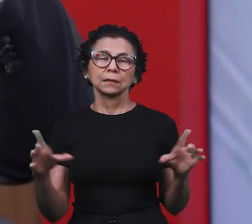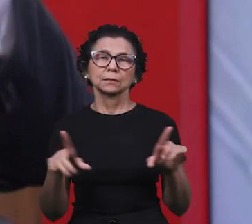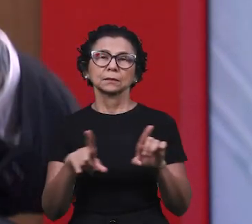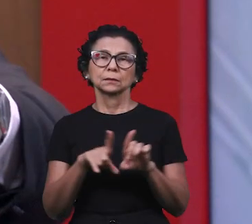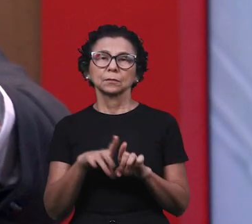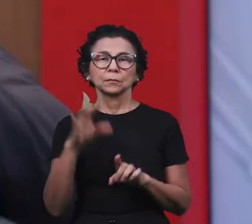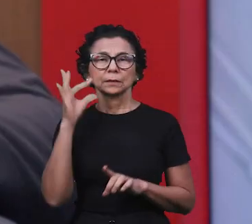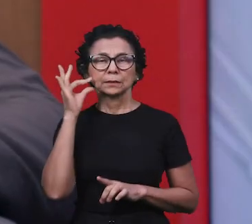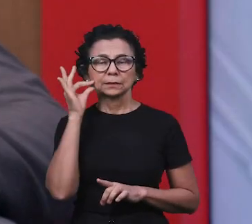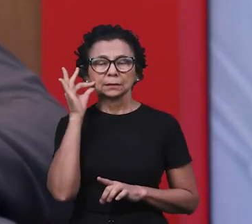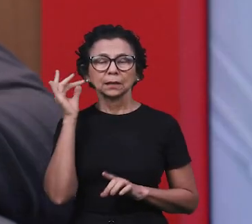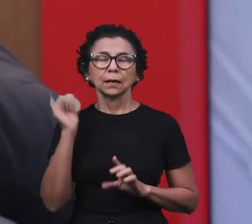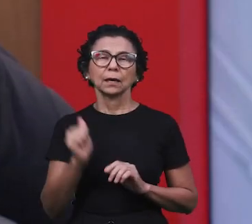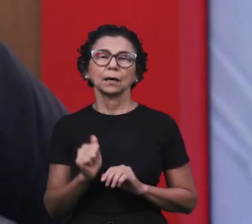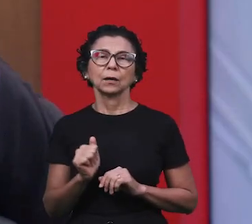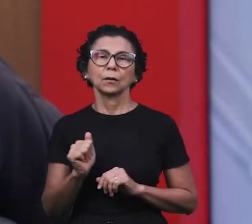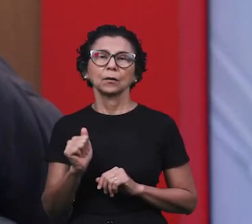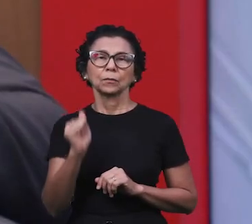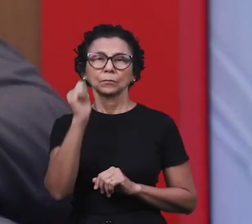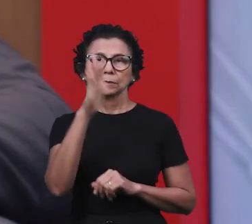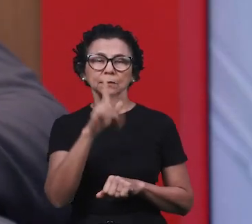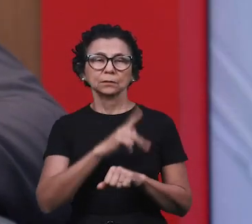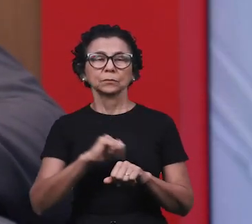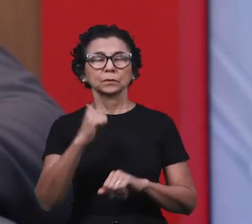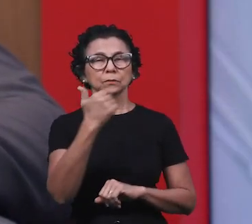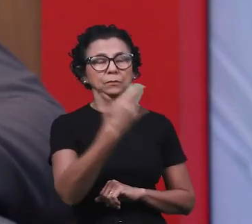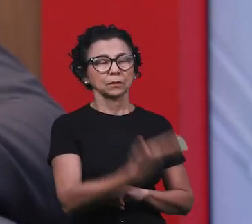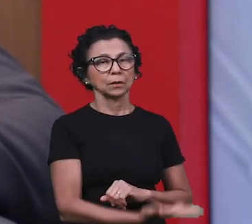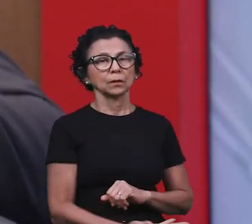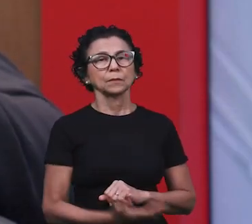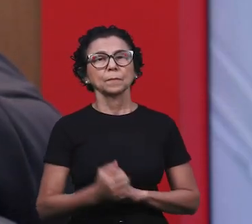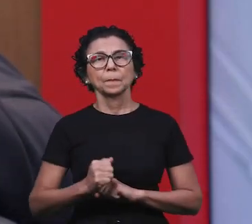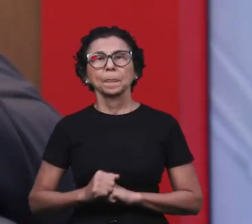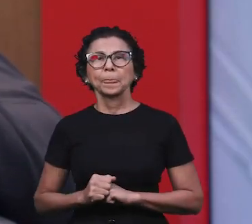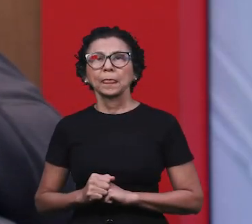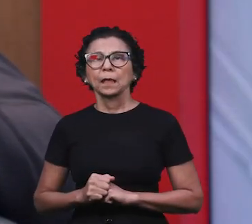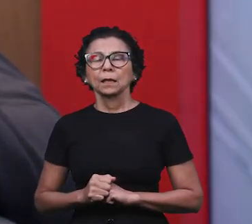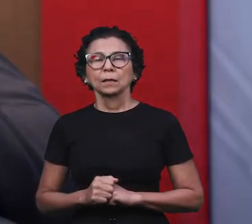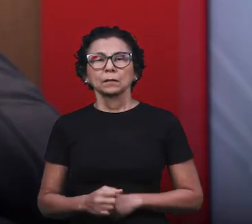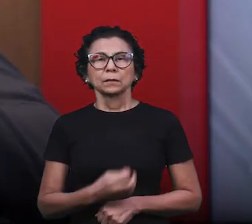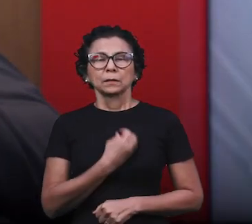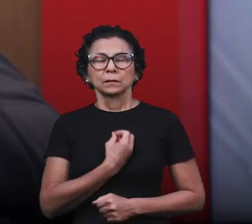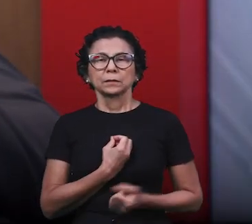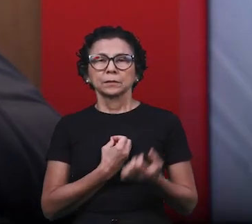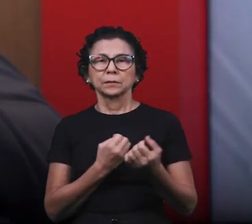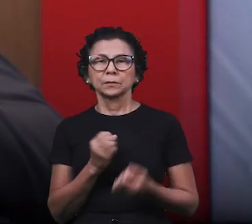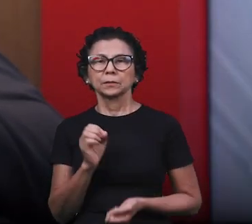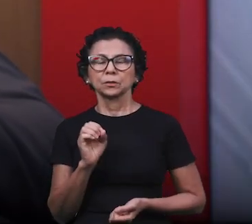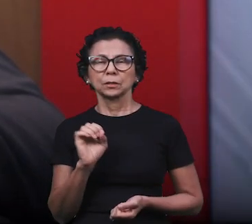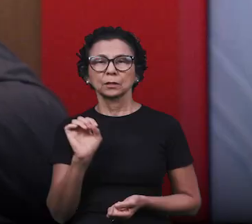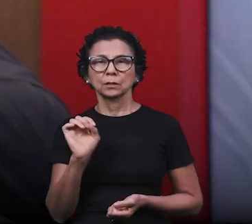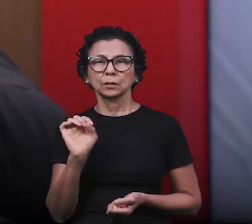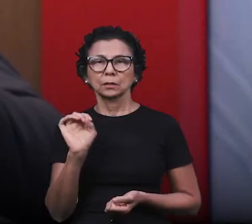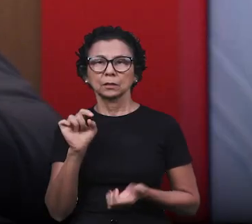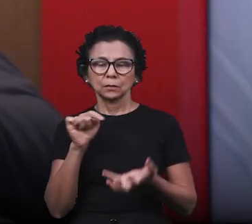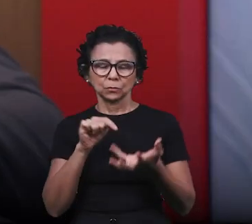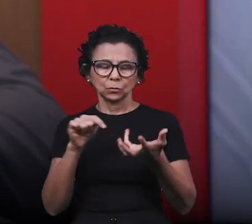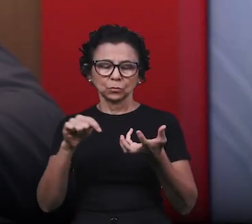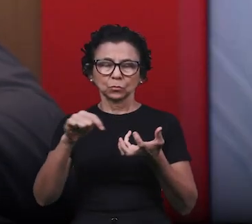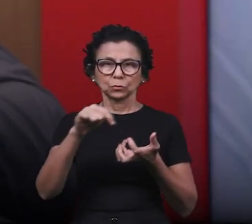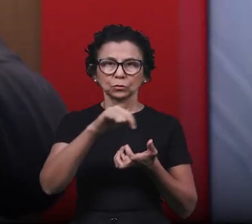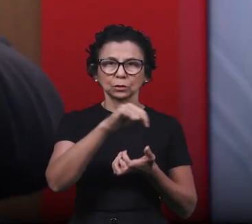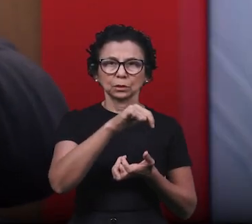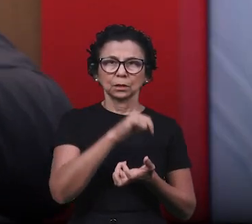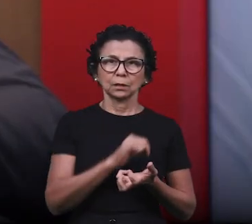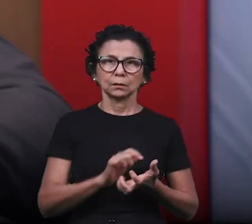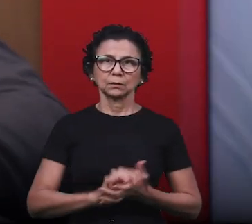todo o Brasil, no exterior, estamos presentes em 5 continentes. Então não permita que as oposições do